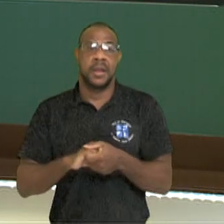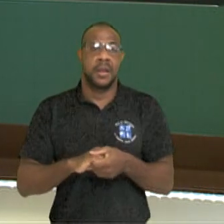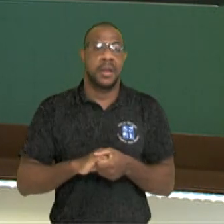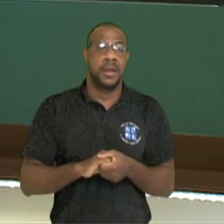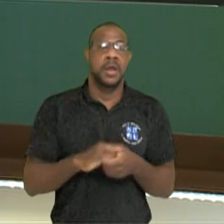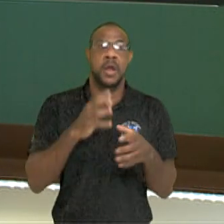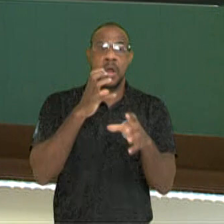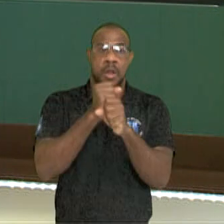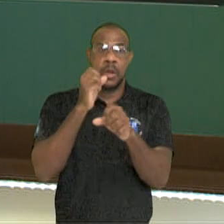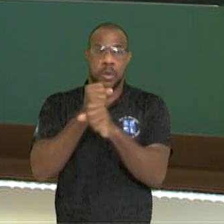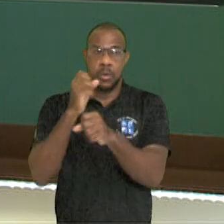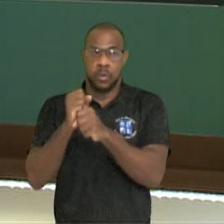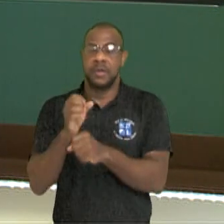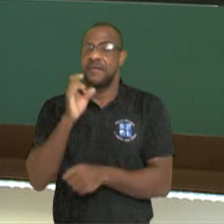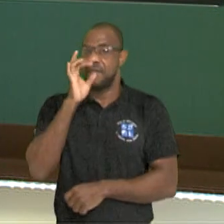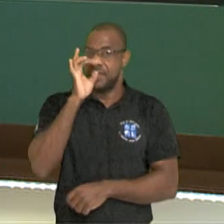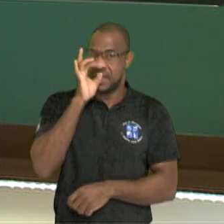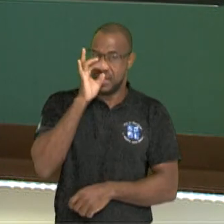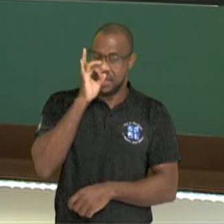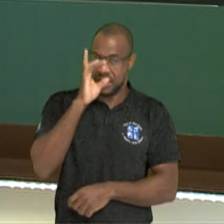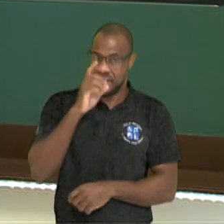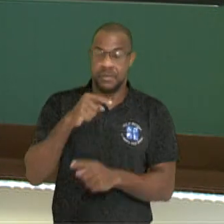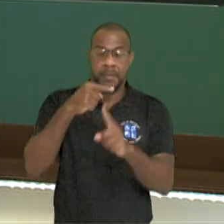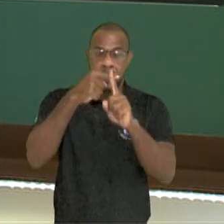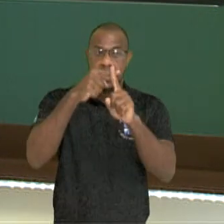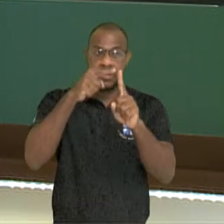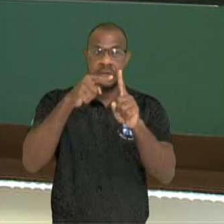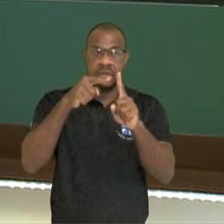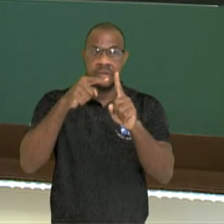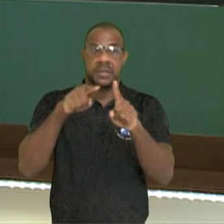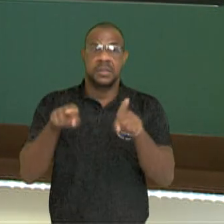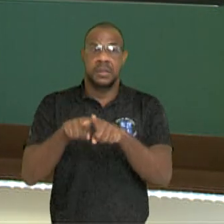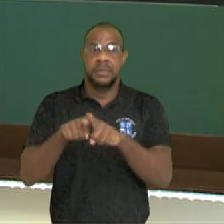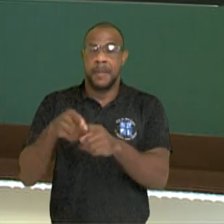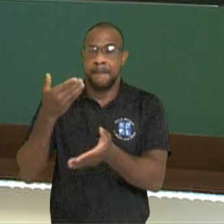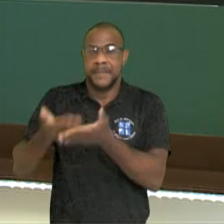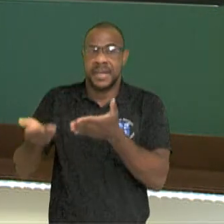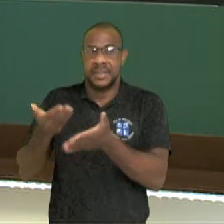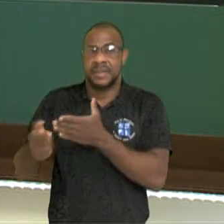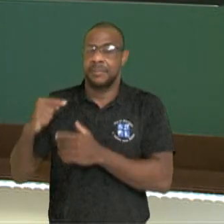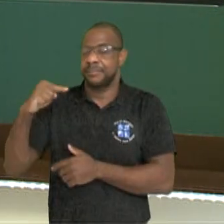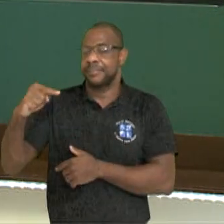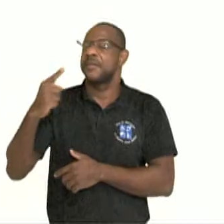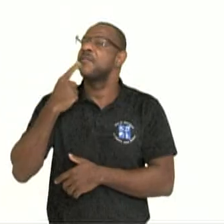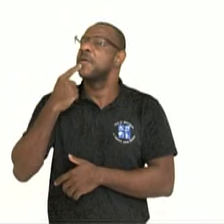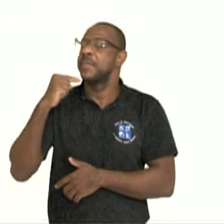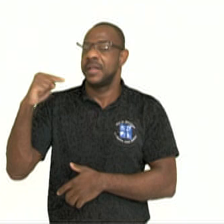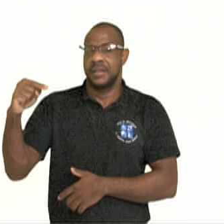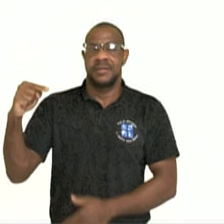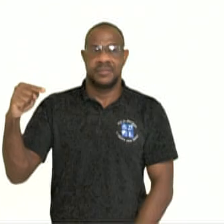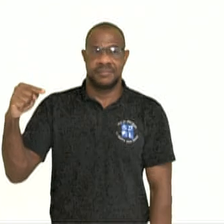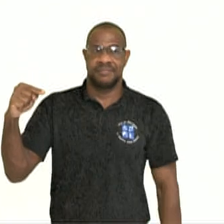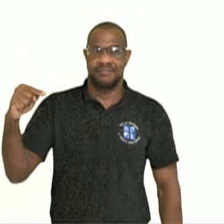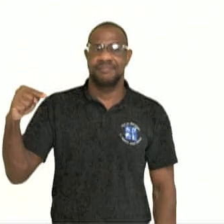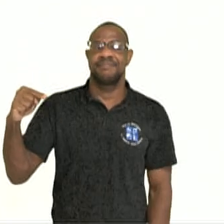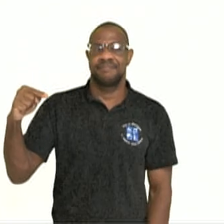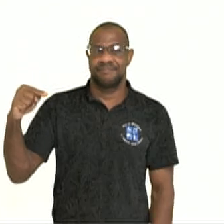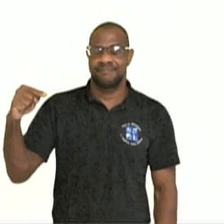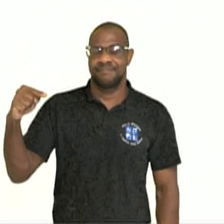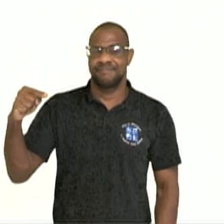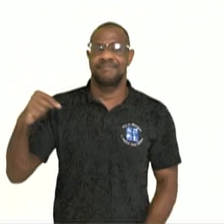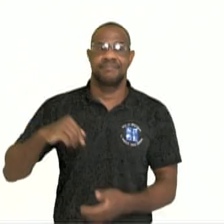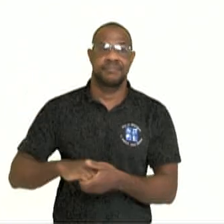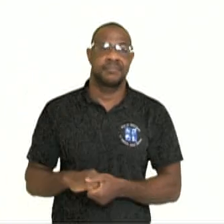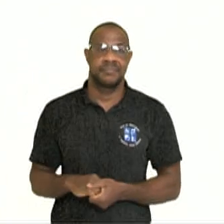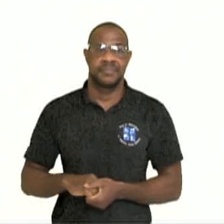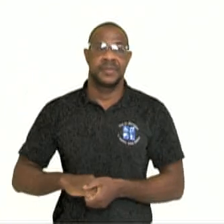os lucros em verde, que são os valores positivos, e os prejuízos em vermelho, que são os valores